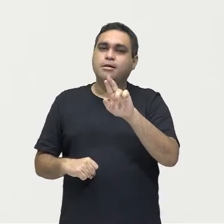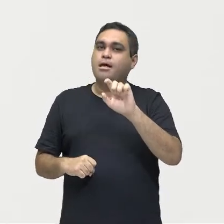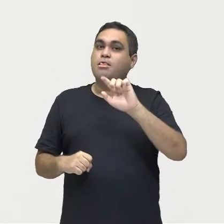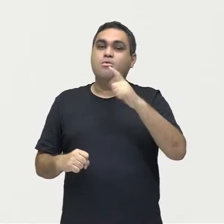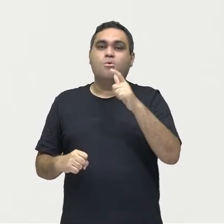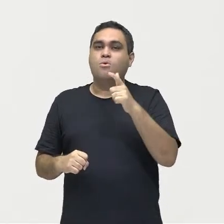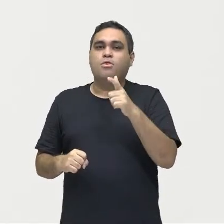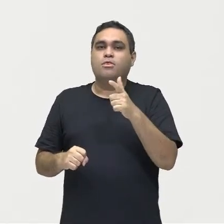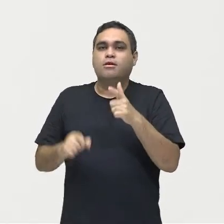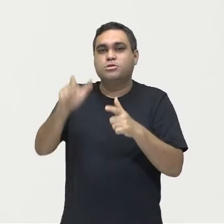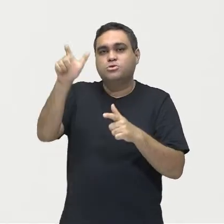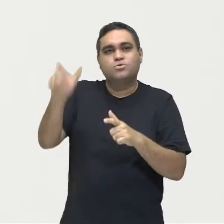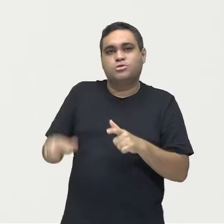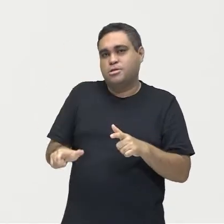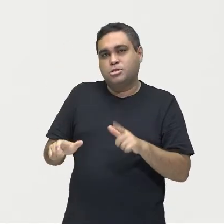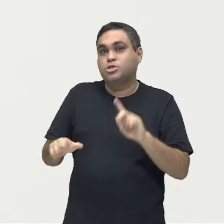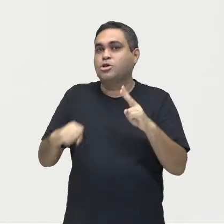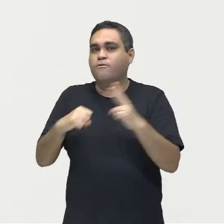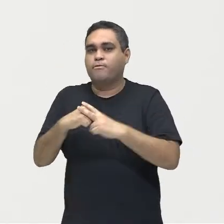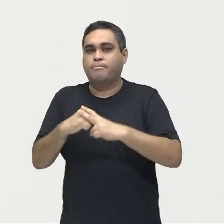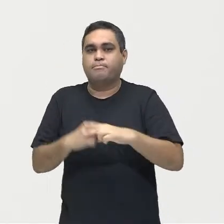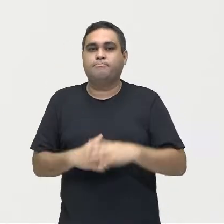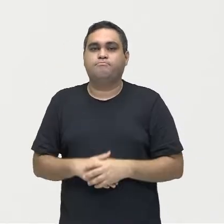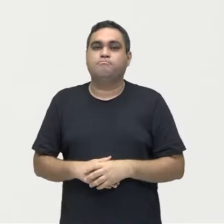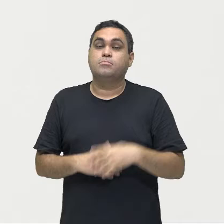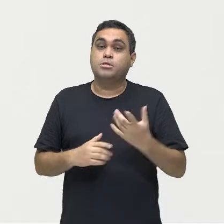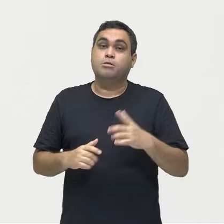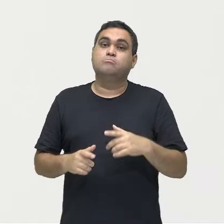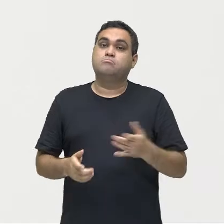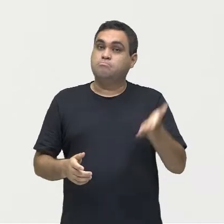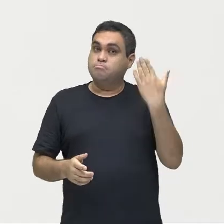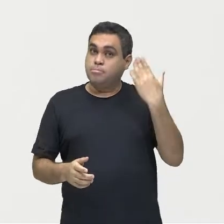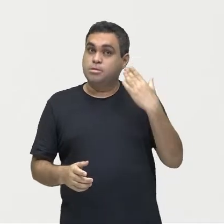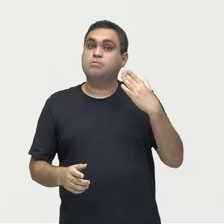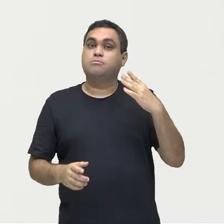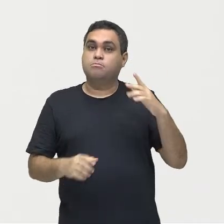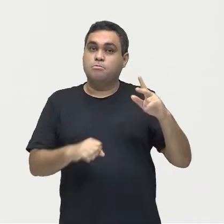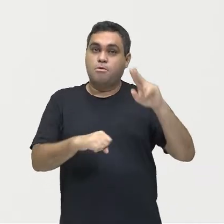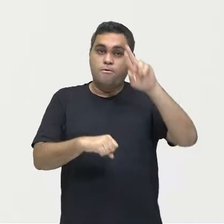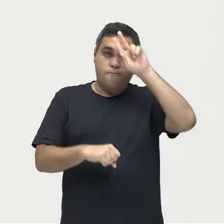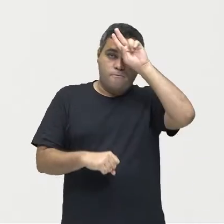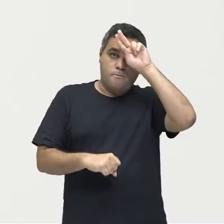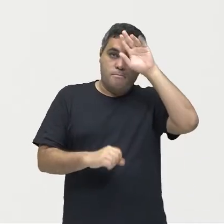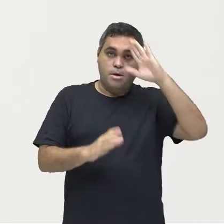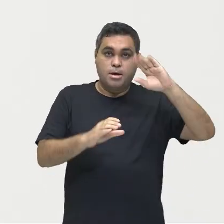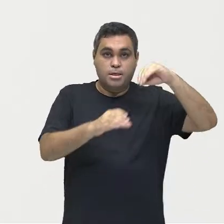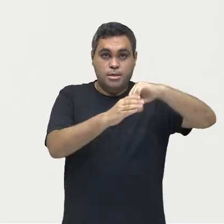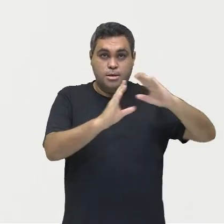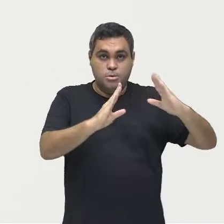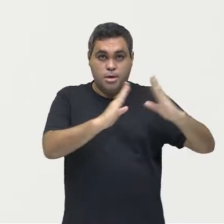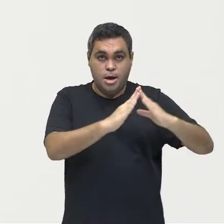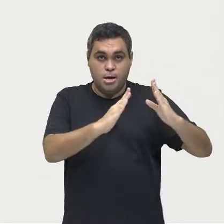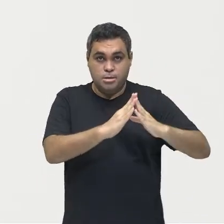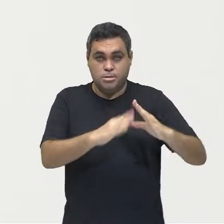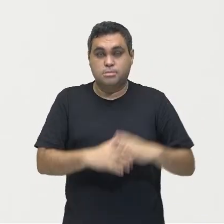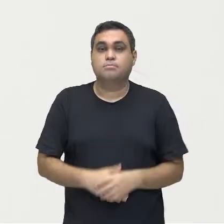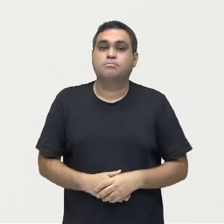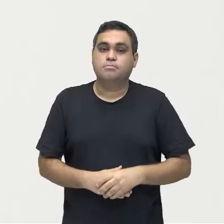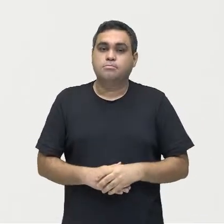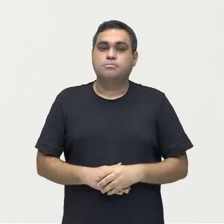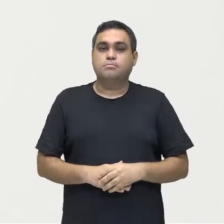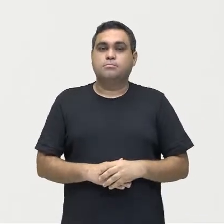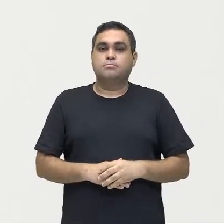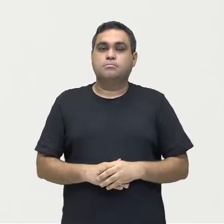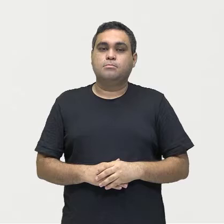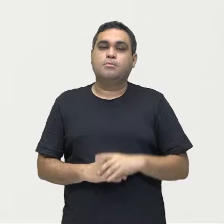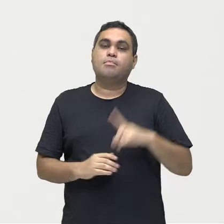quê? Formigas na casa. Então, isso aqui constitui o complemento do verbo, formigas, e o na casa